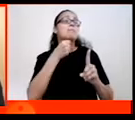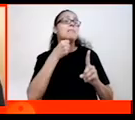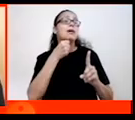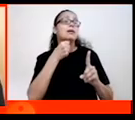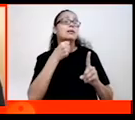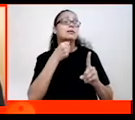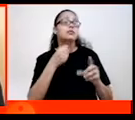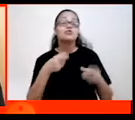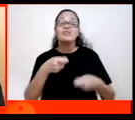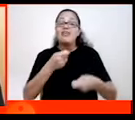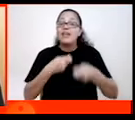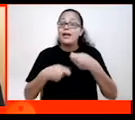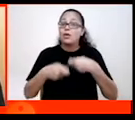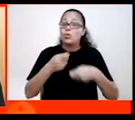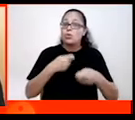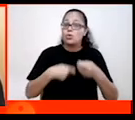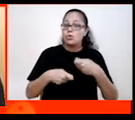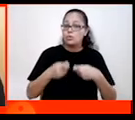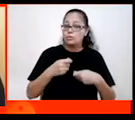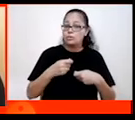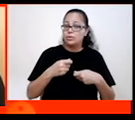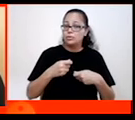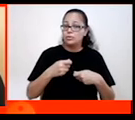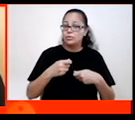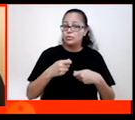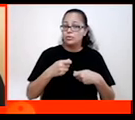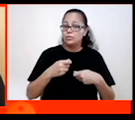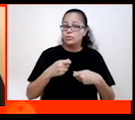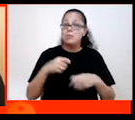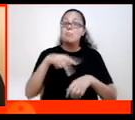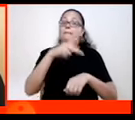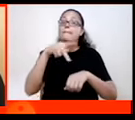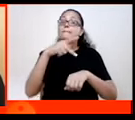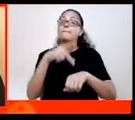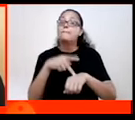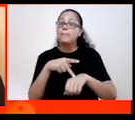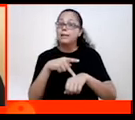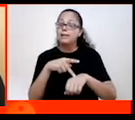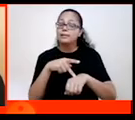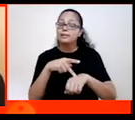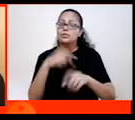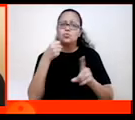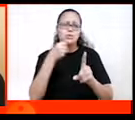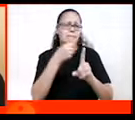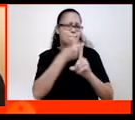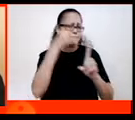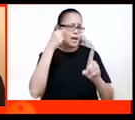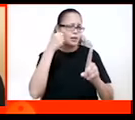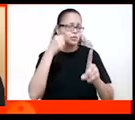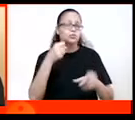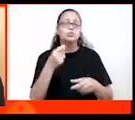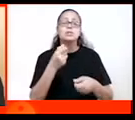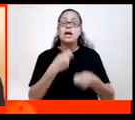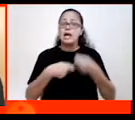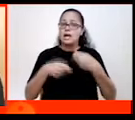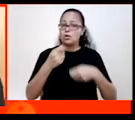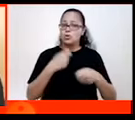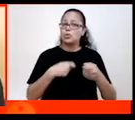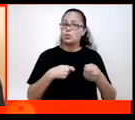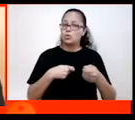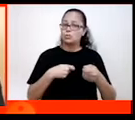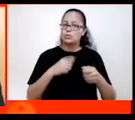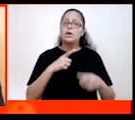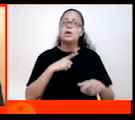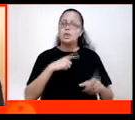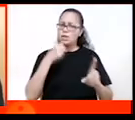impactos econômicos, né? Como diz aí, né? Para a economia de um país? A pergunta está perguntando sobre os impactos econômicos, tá? Claro que uma